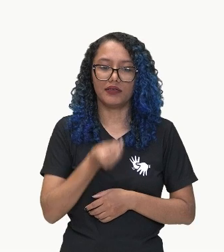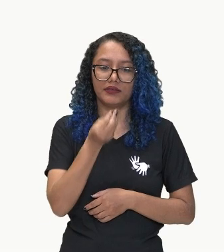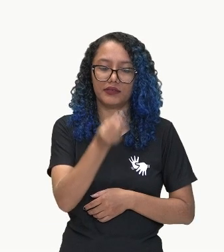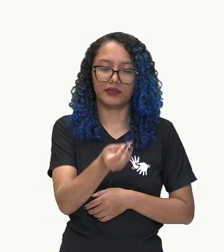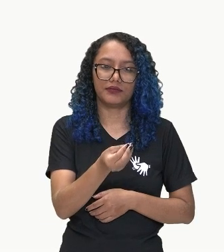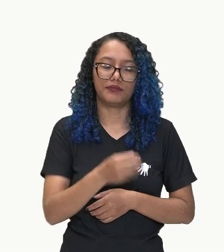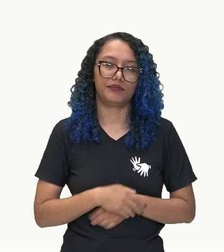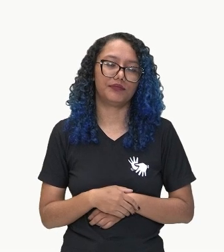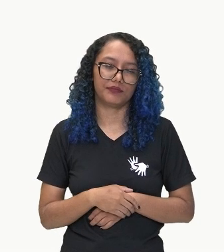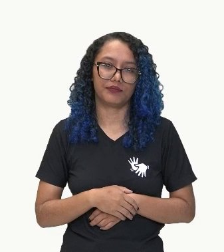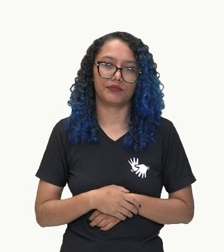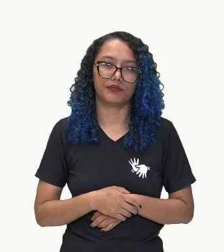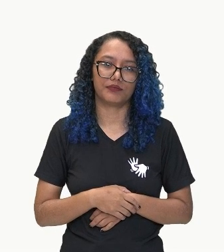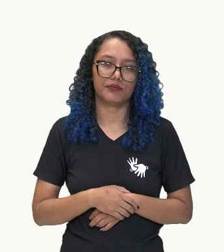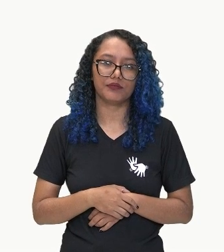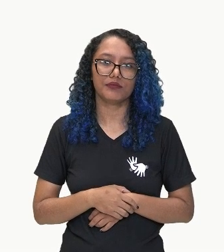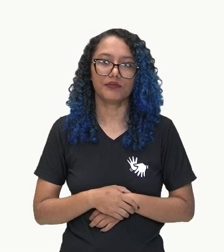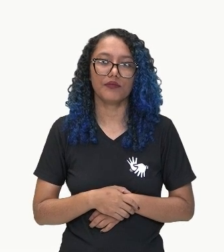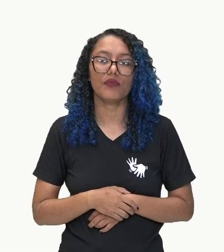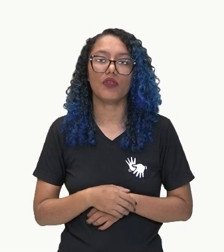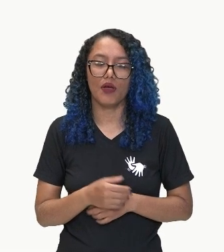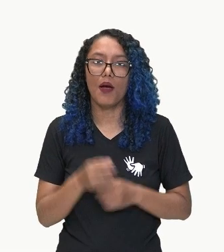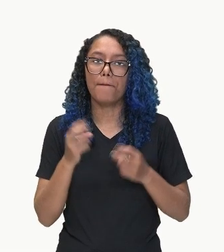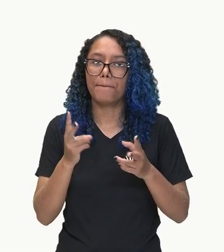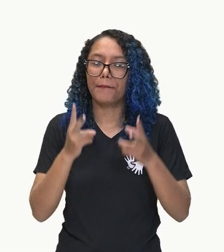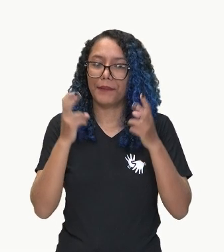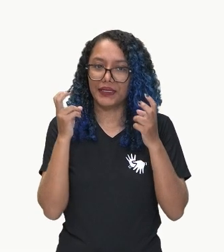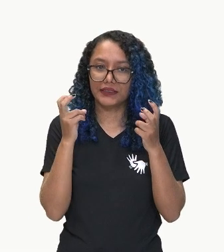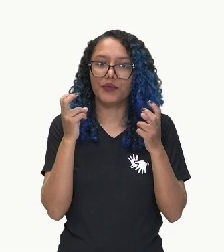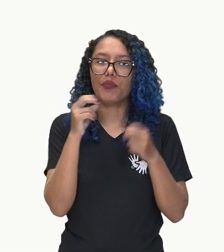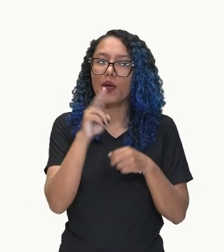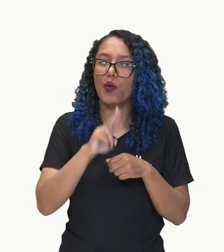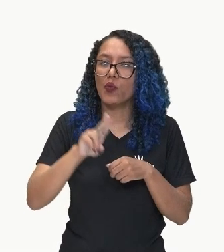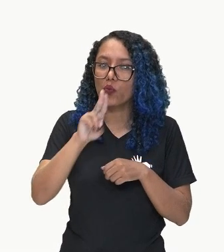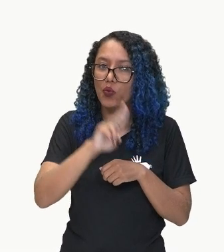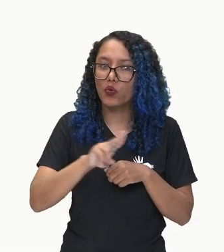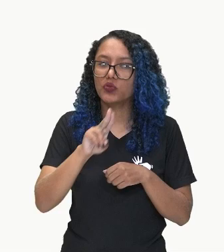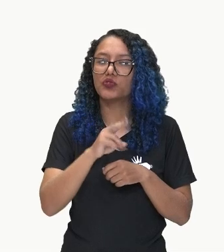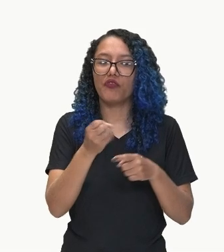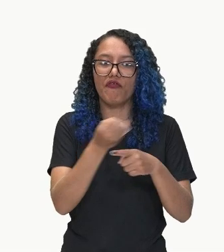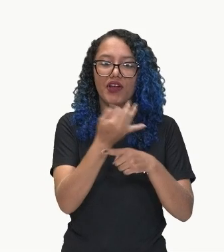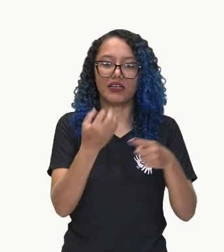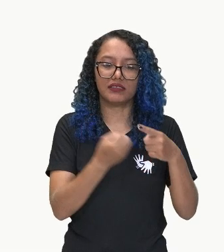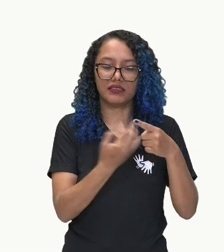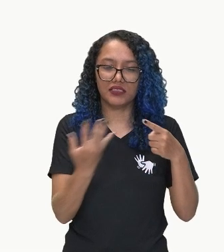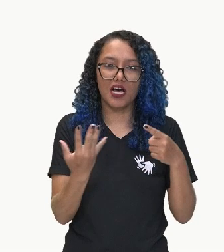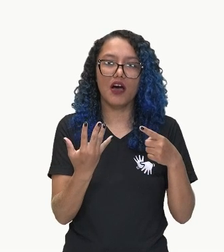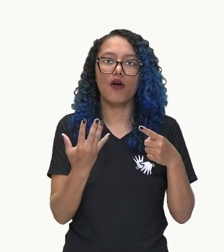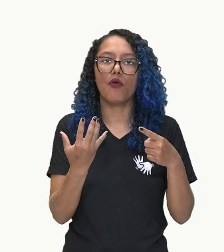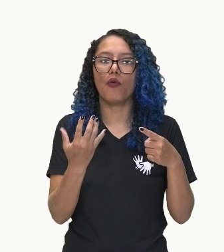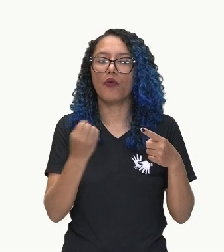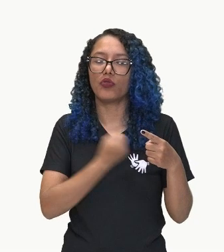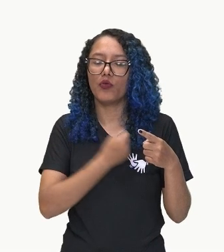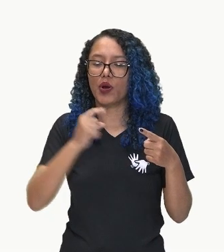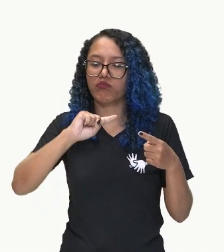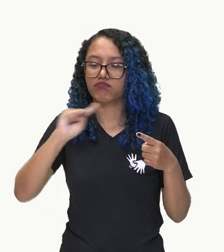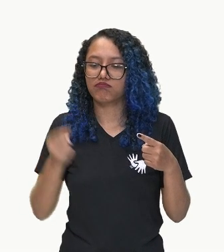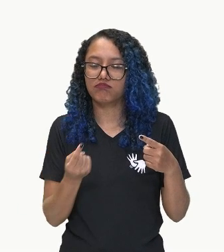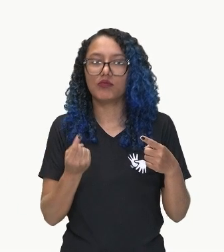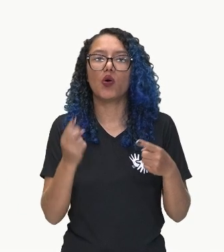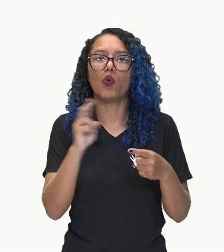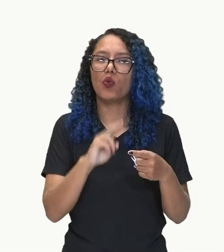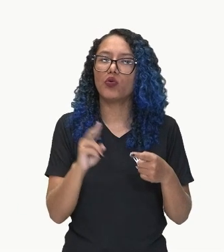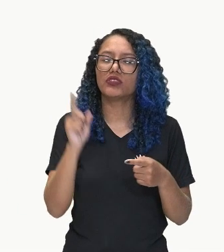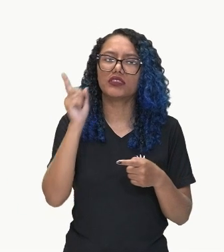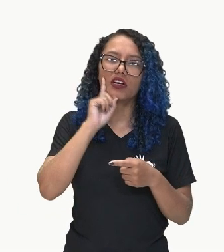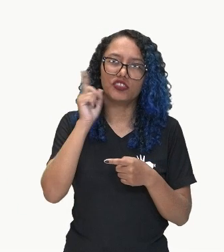direta de fração decimal e número decimal no nosso dia a dia. Não adianta a gente pensar que fração decimal,